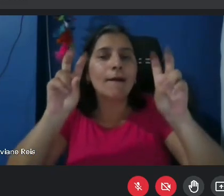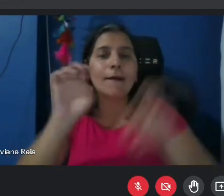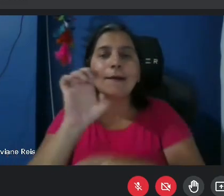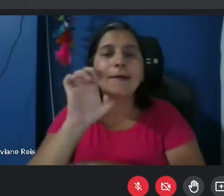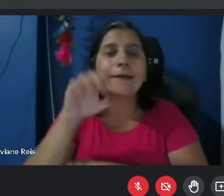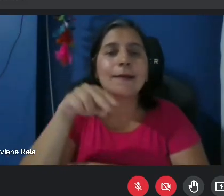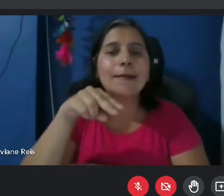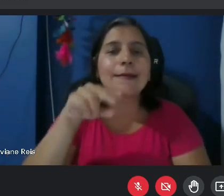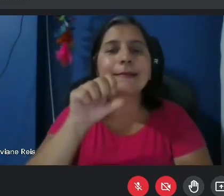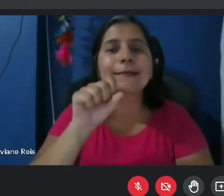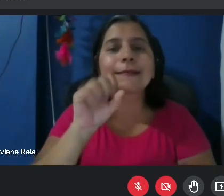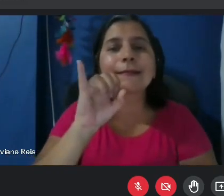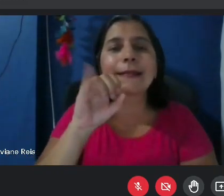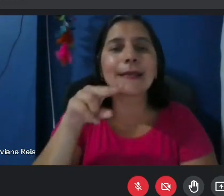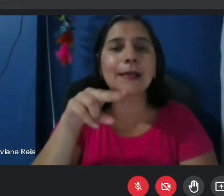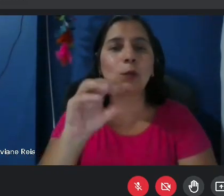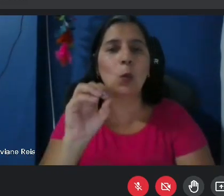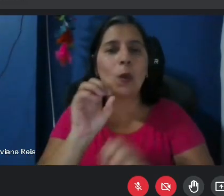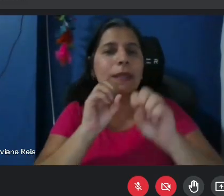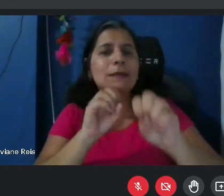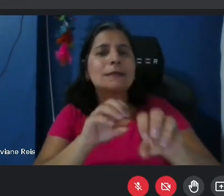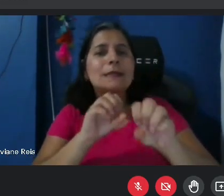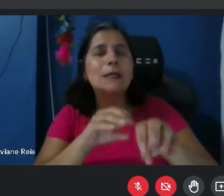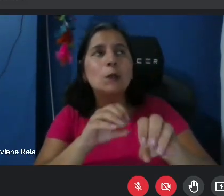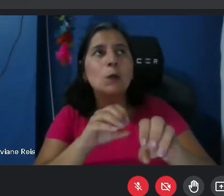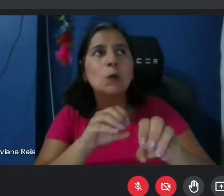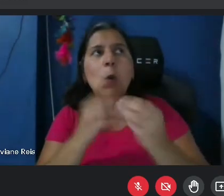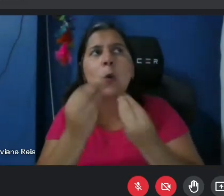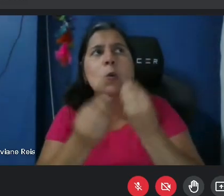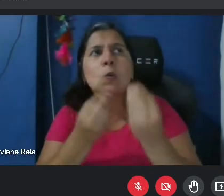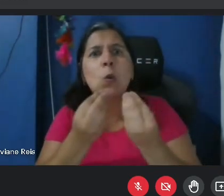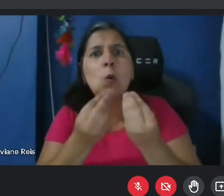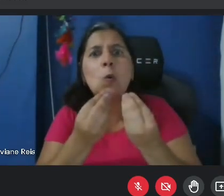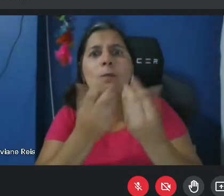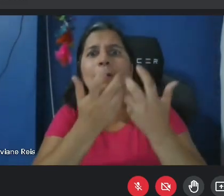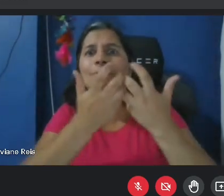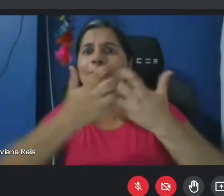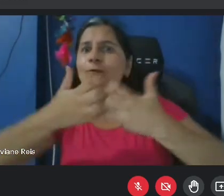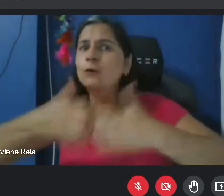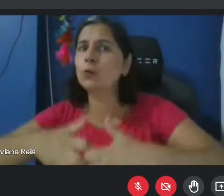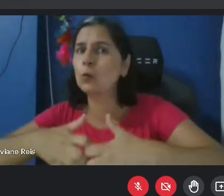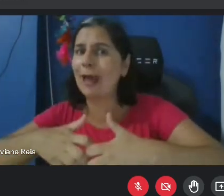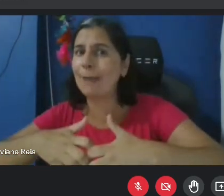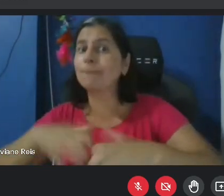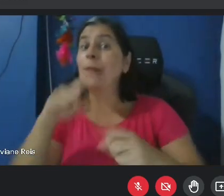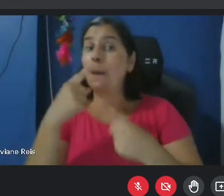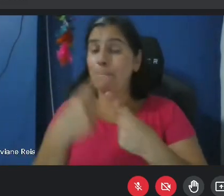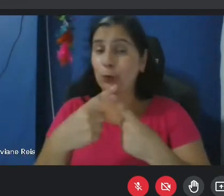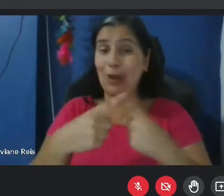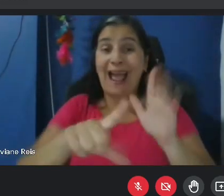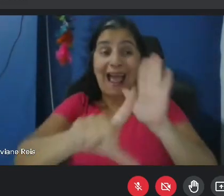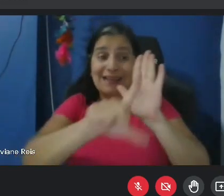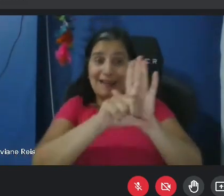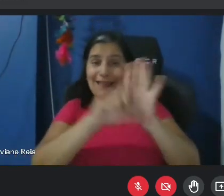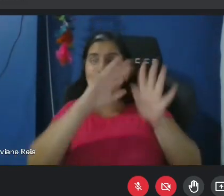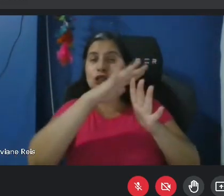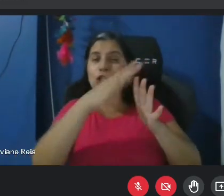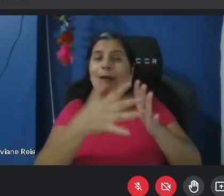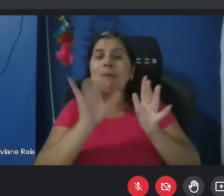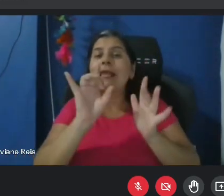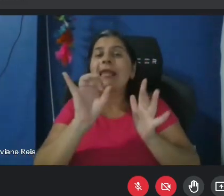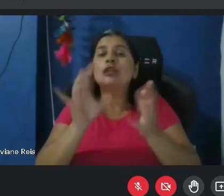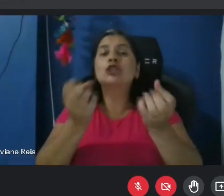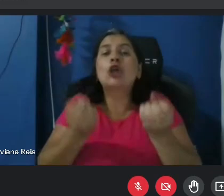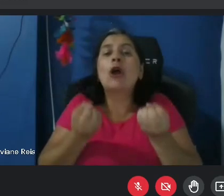ter essa ligação com essas políticas de ensino, como elas